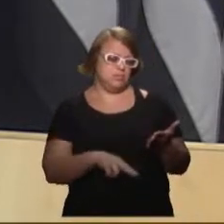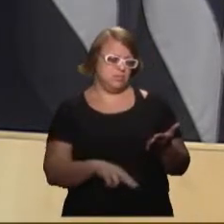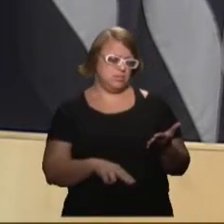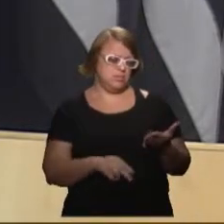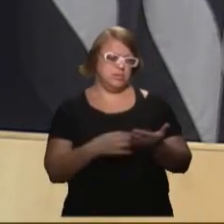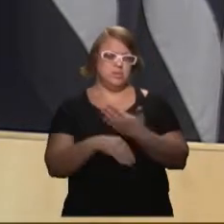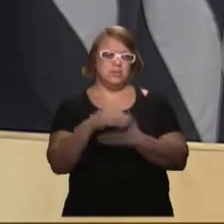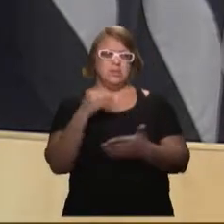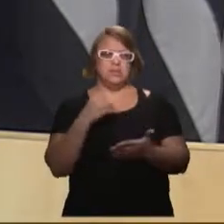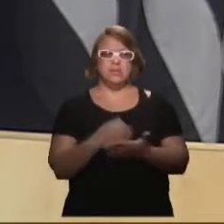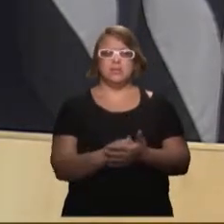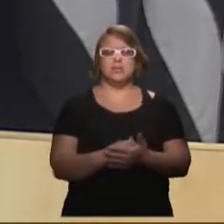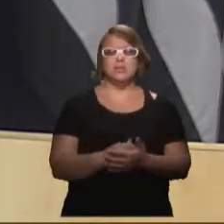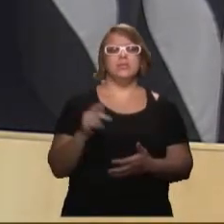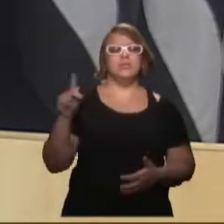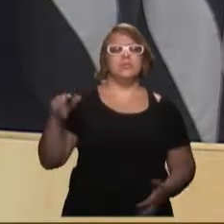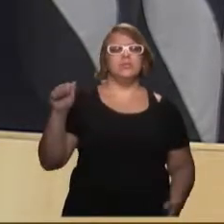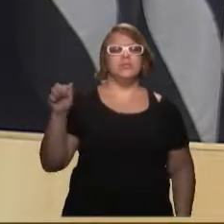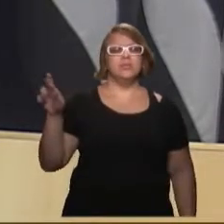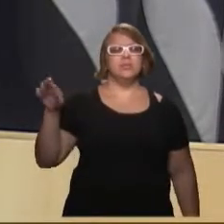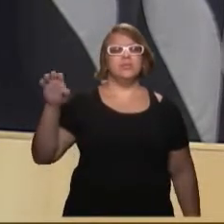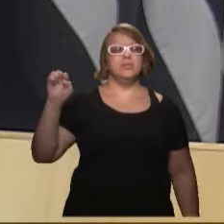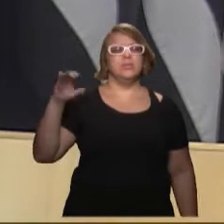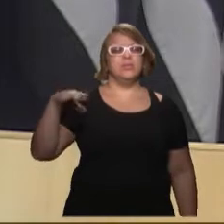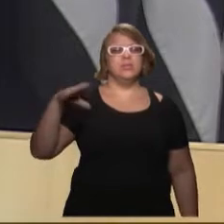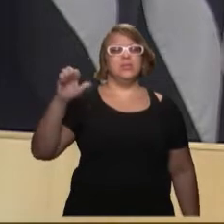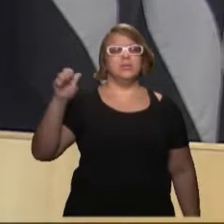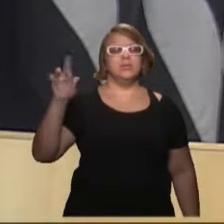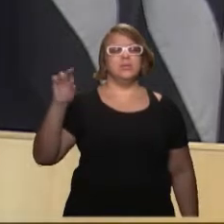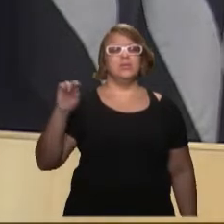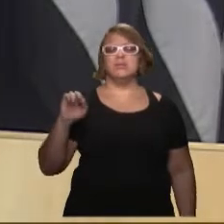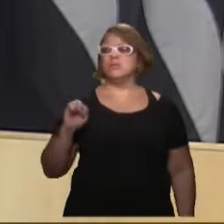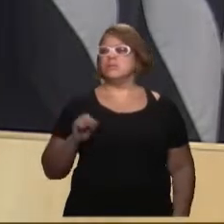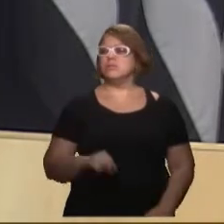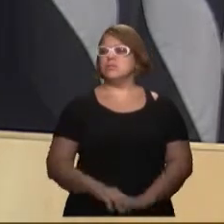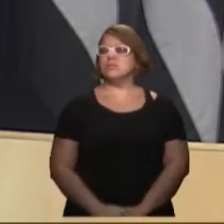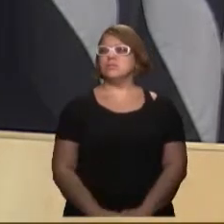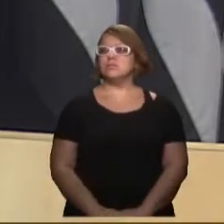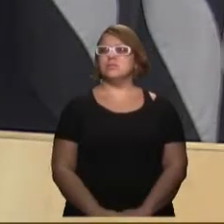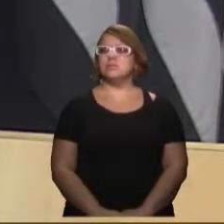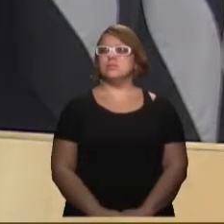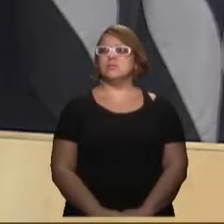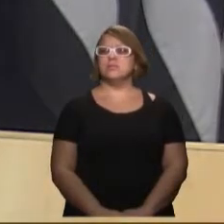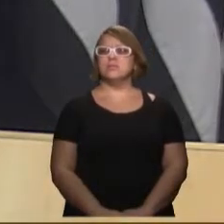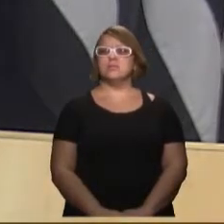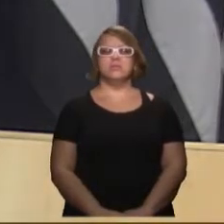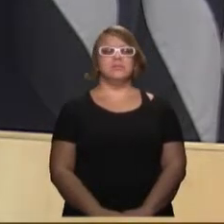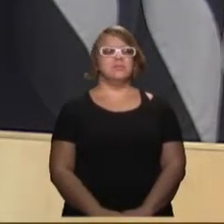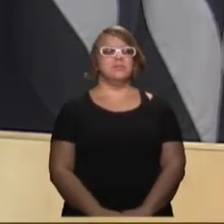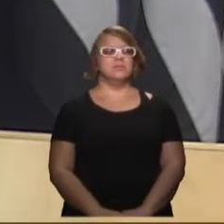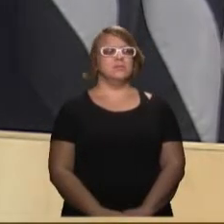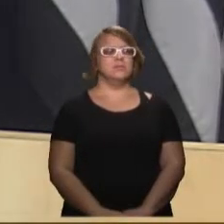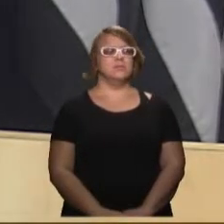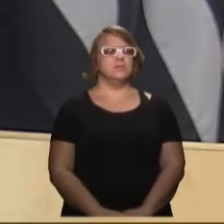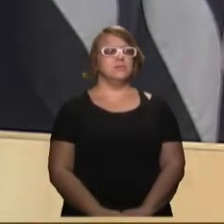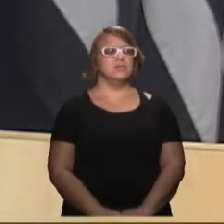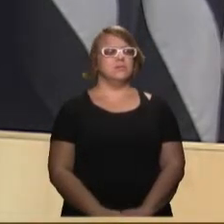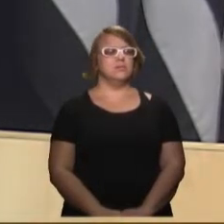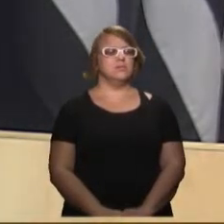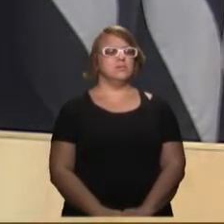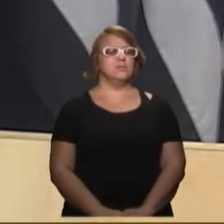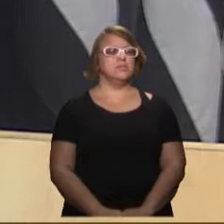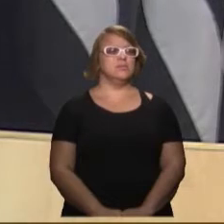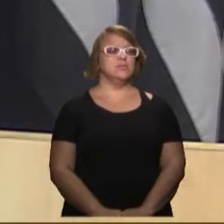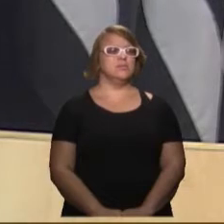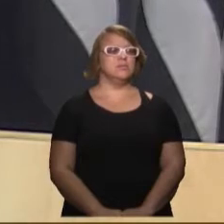das comissões, mas, de uma certa forma, a minha preocupação aqui é que Mesmo se aprovado for o